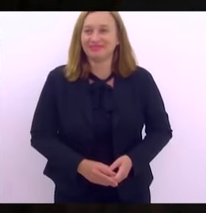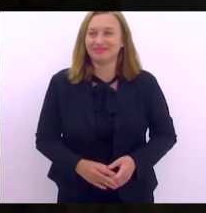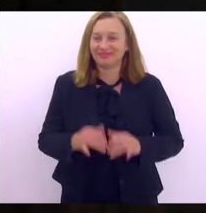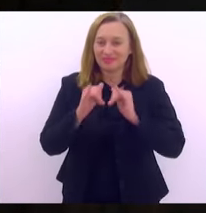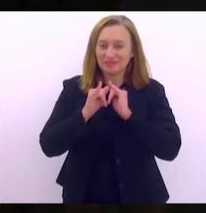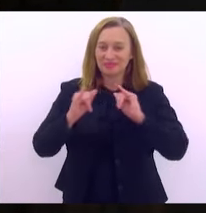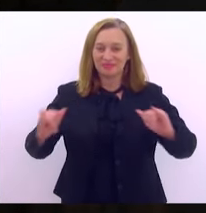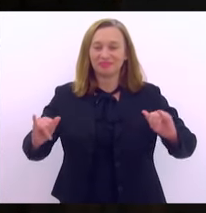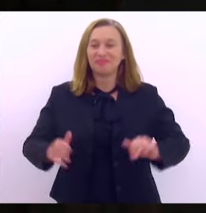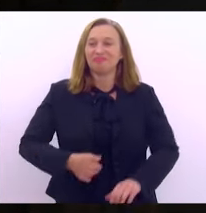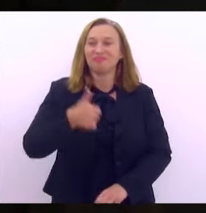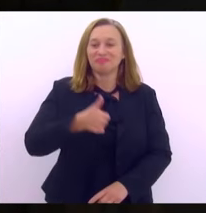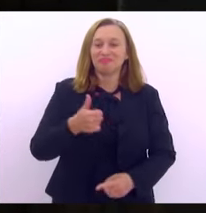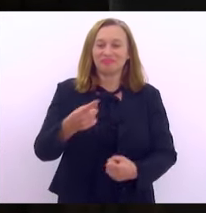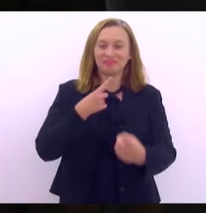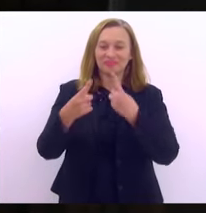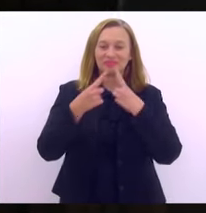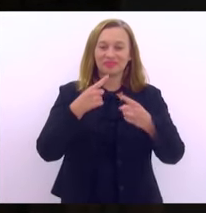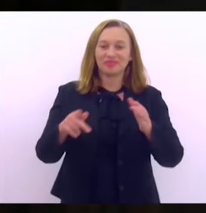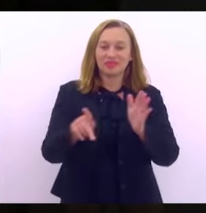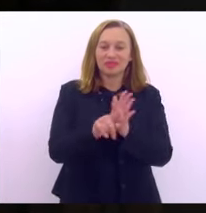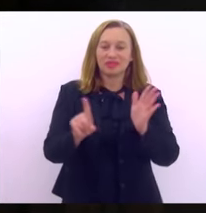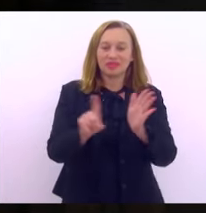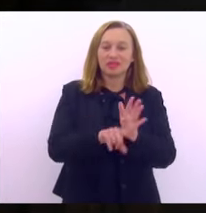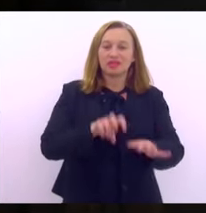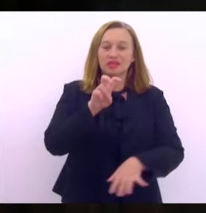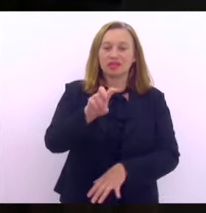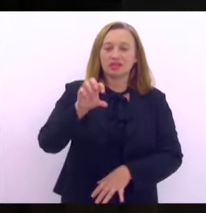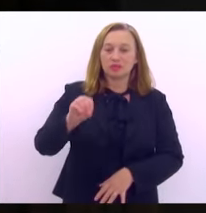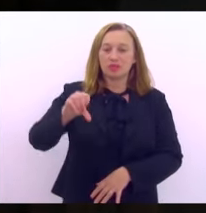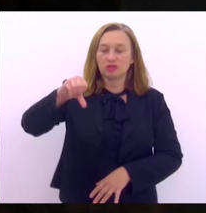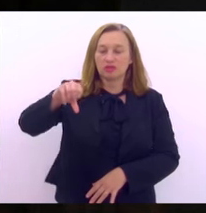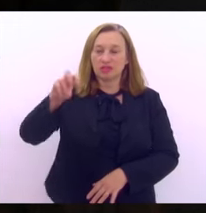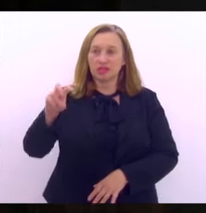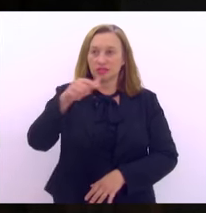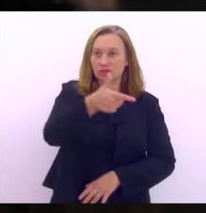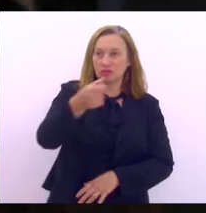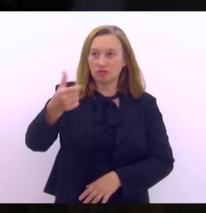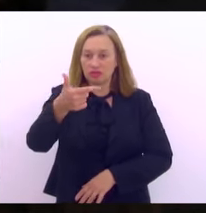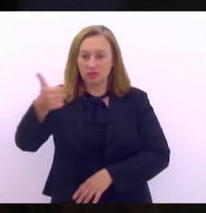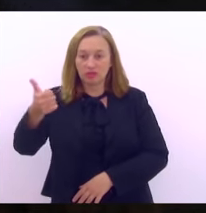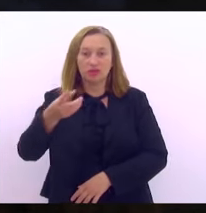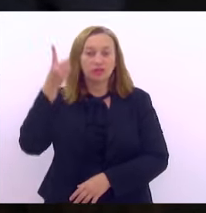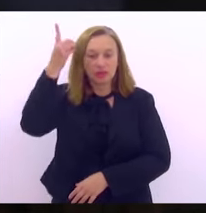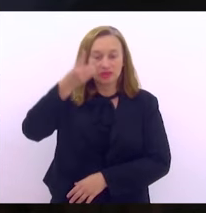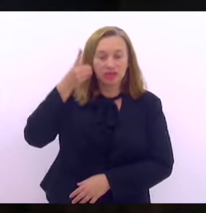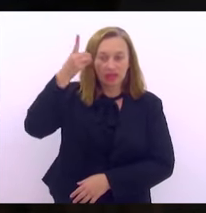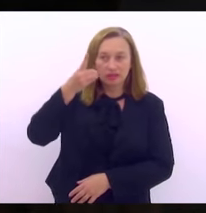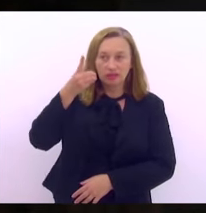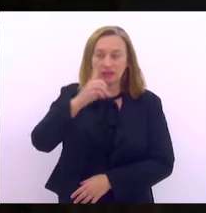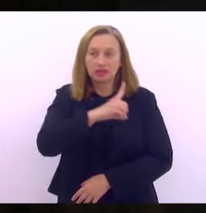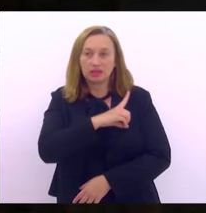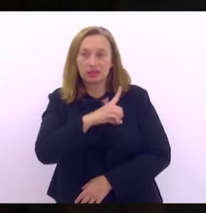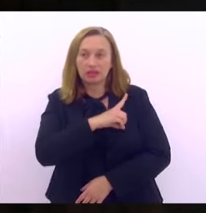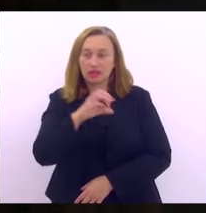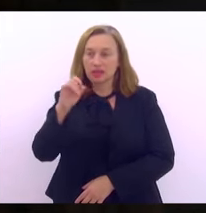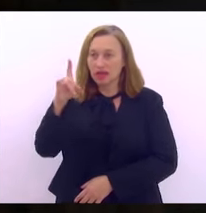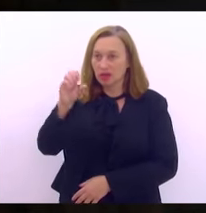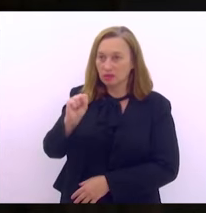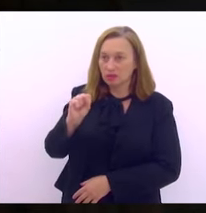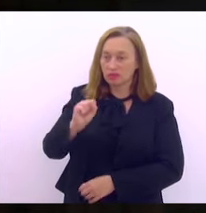Anuncio, em primeira discussão, projeto de lei número 5.095/2021, de autoria do deputado delegado Carlos